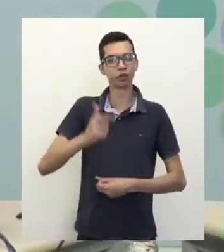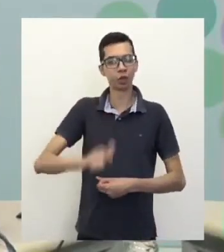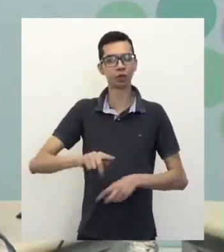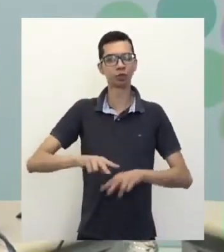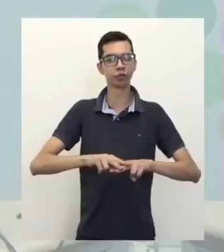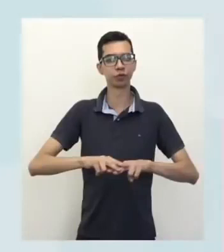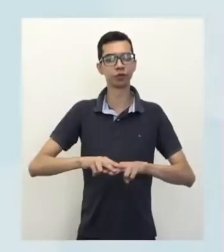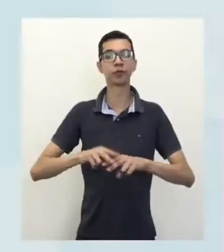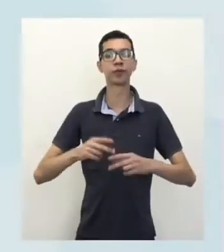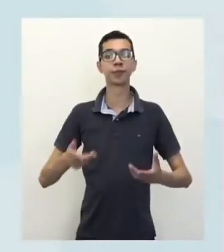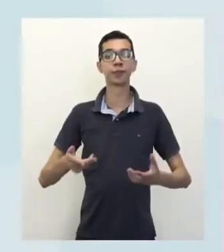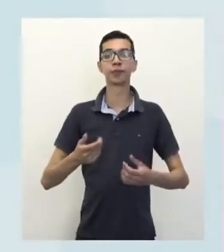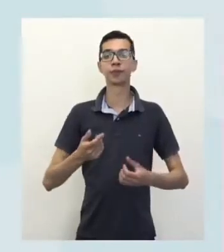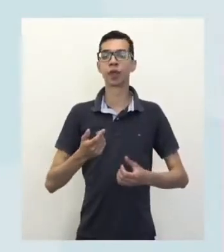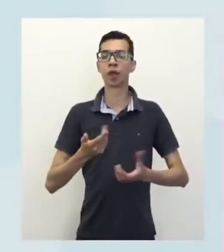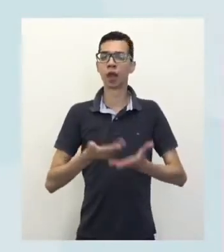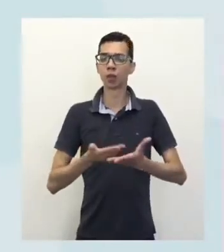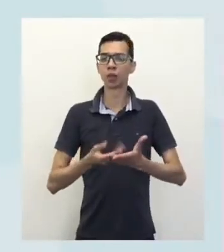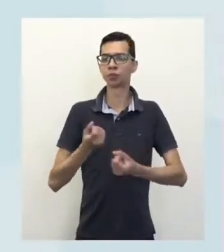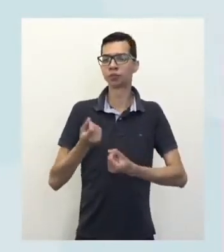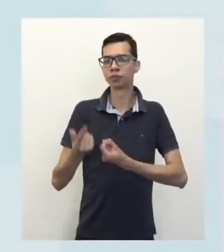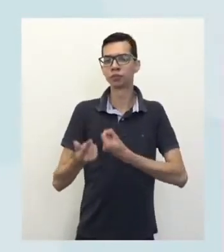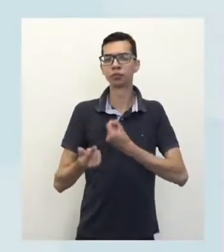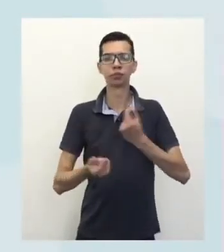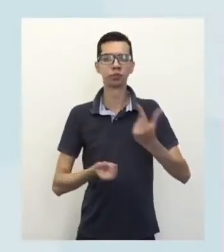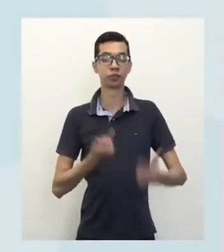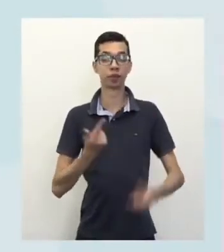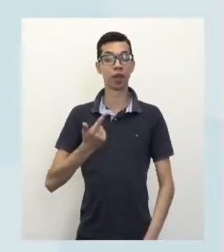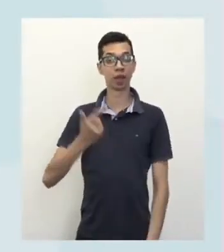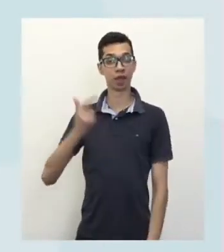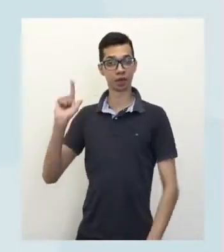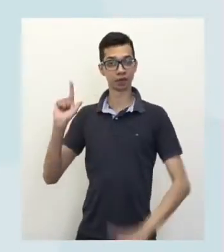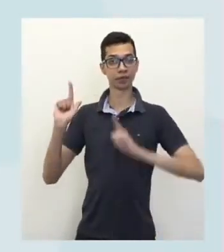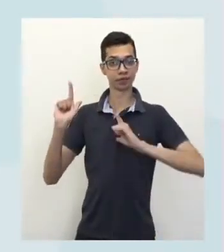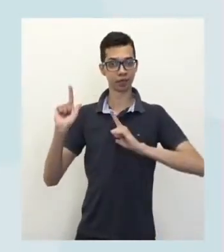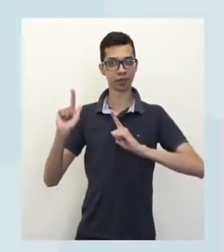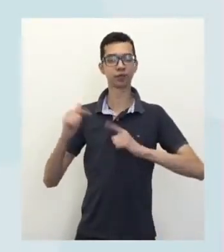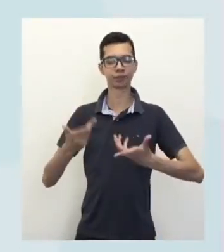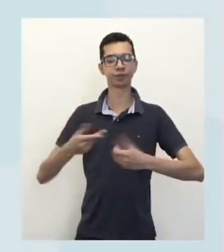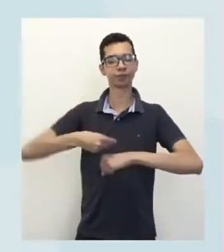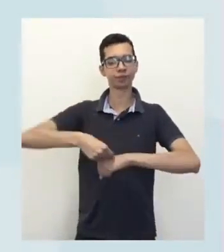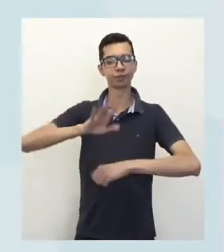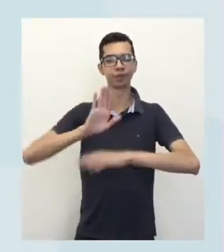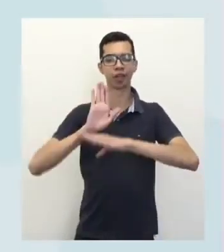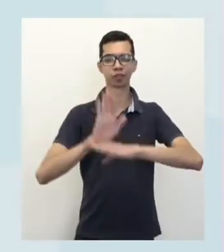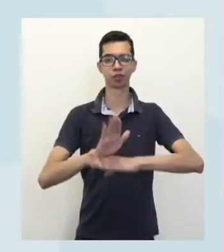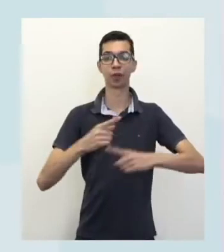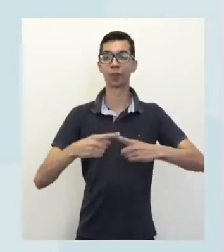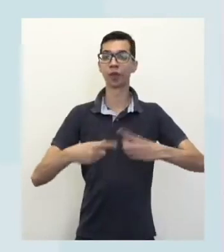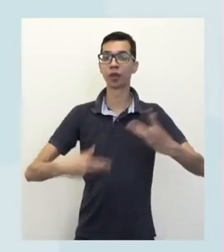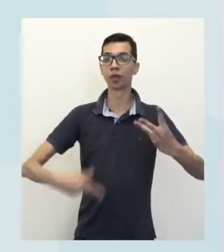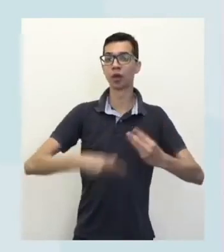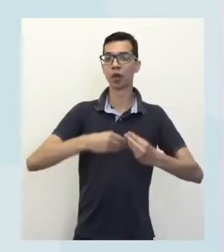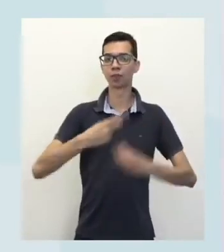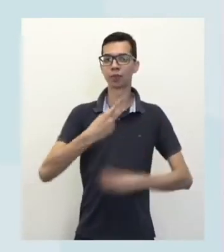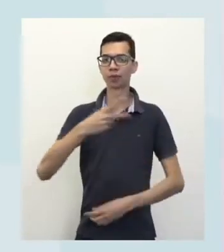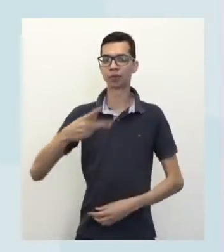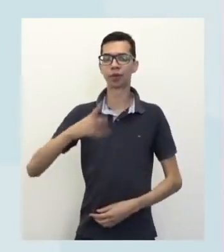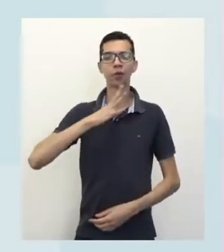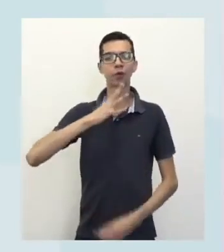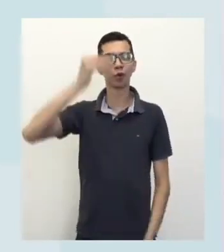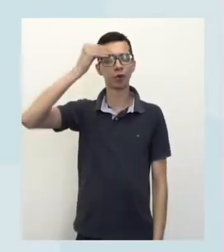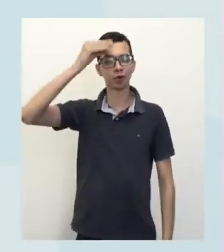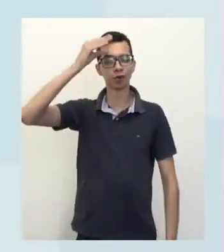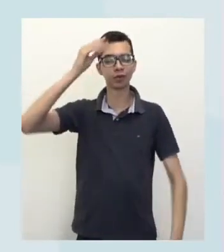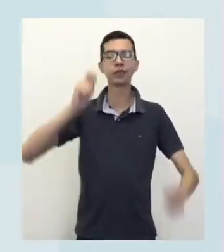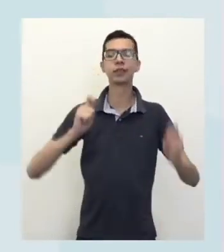aulas anteriores que vão aí complementar nos estudos de vocês. Todas essas aulas, elas estão